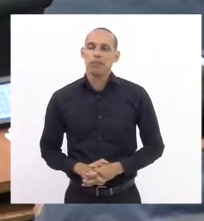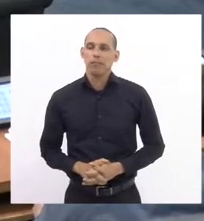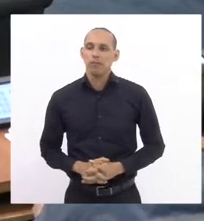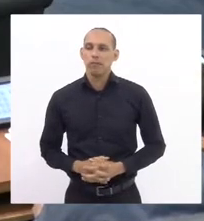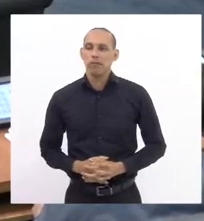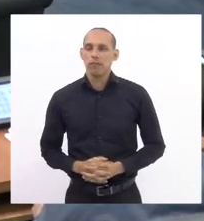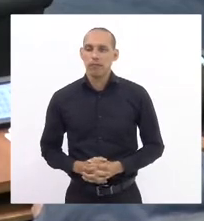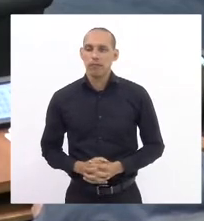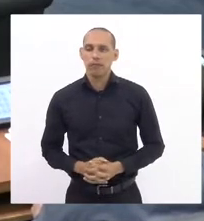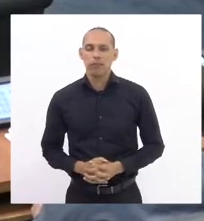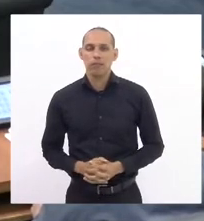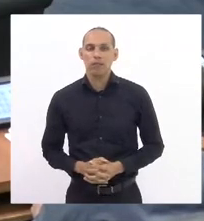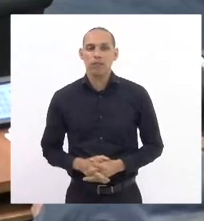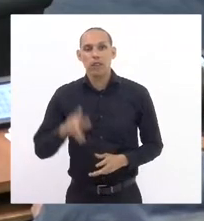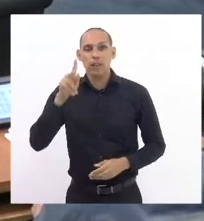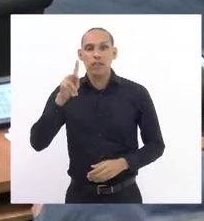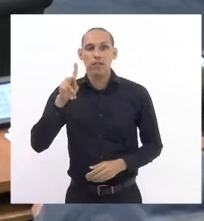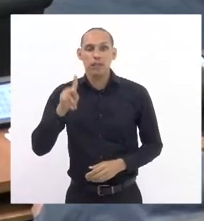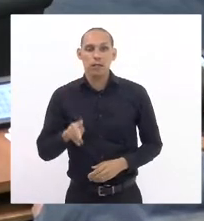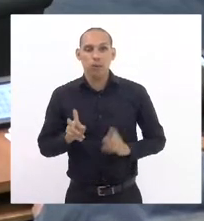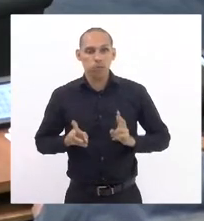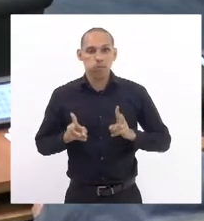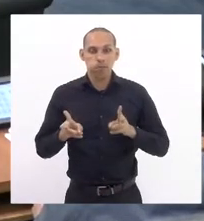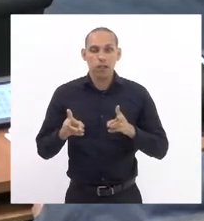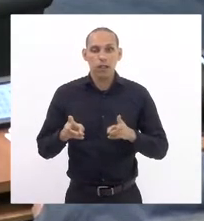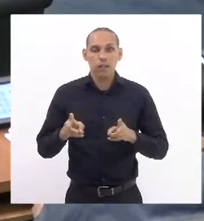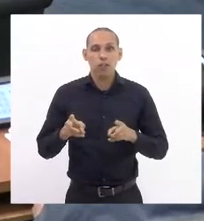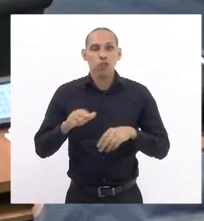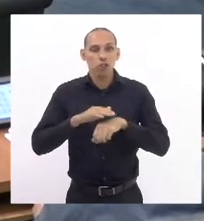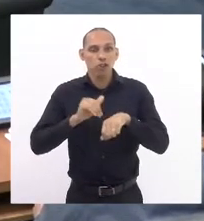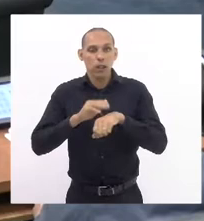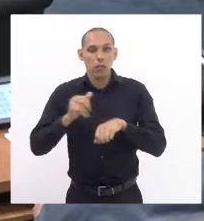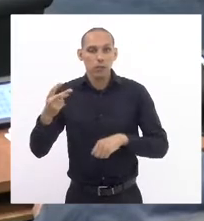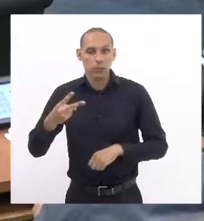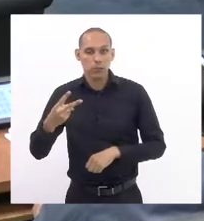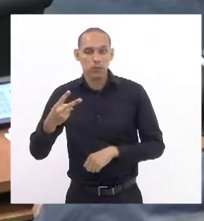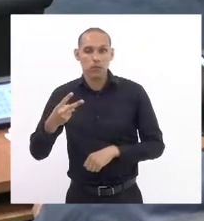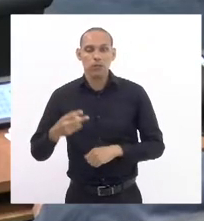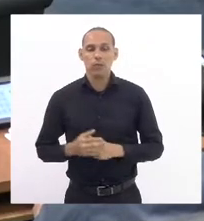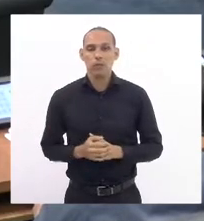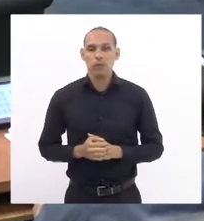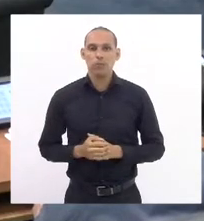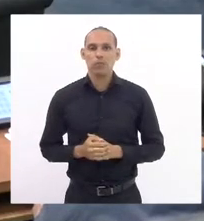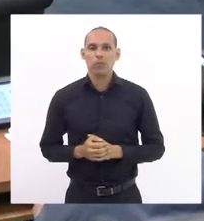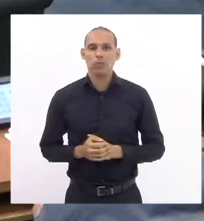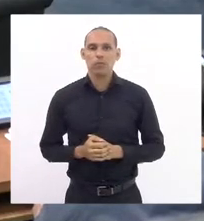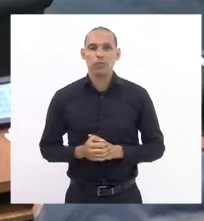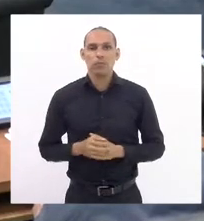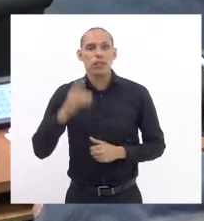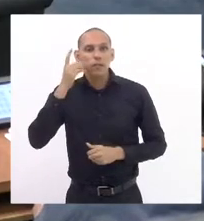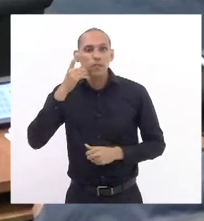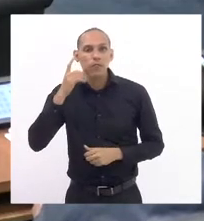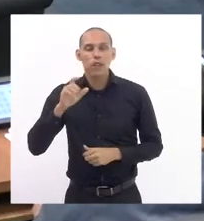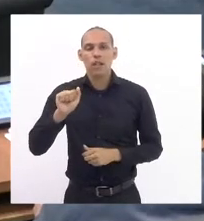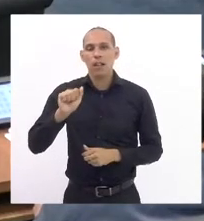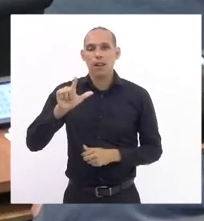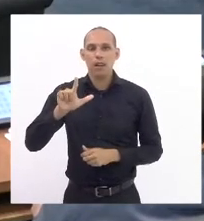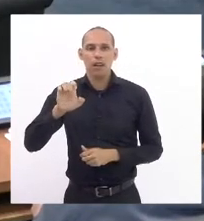A presidência irá proceder à segunda chamada. Deputado Alexandre